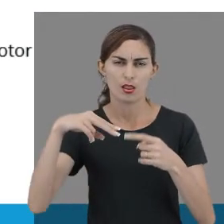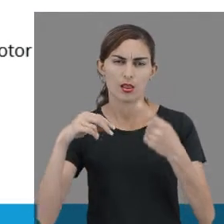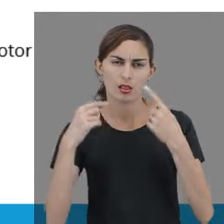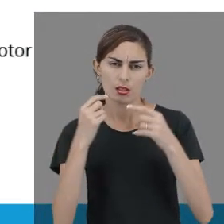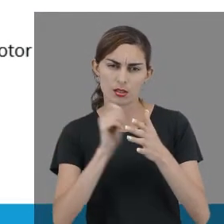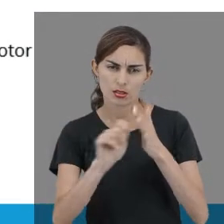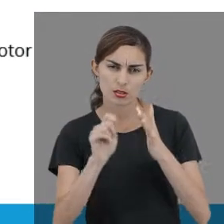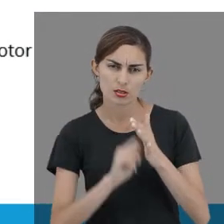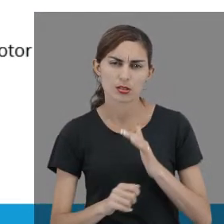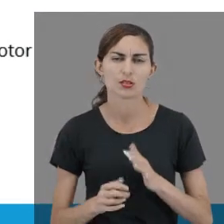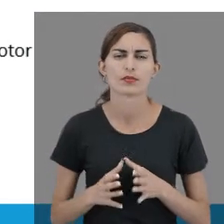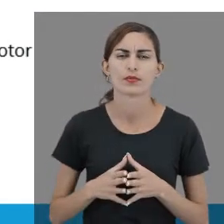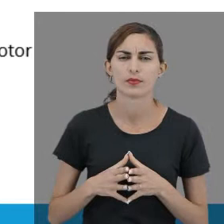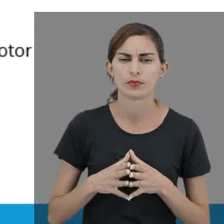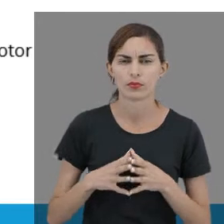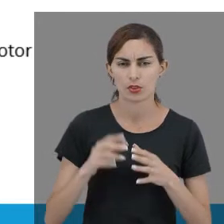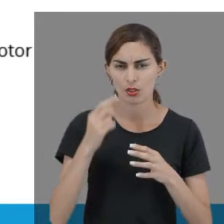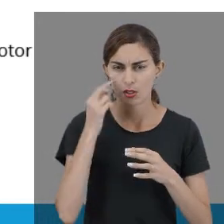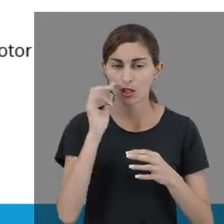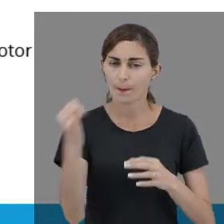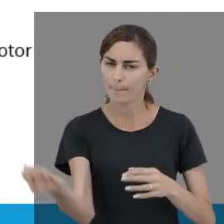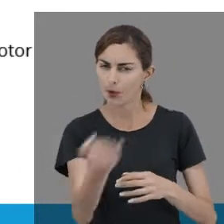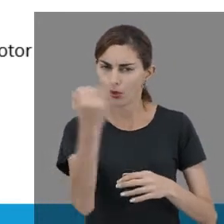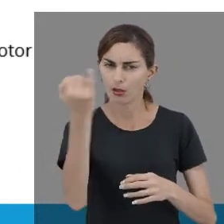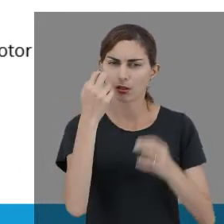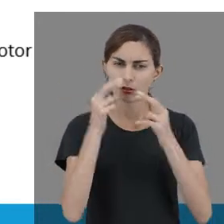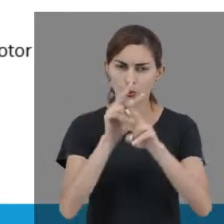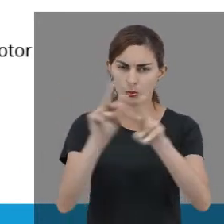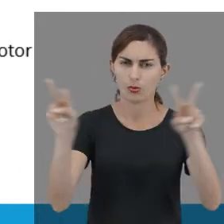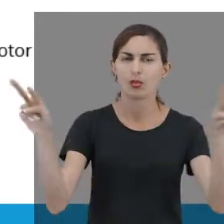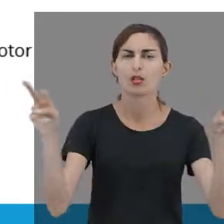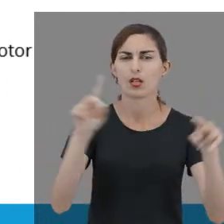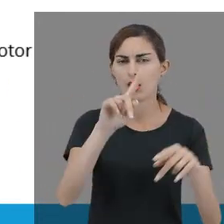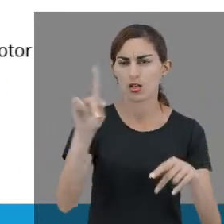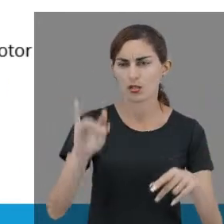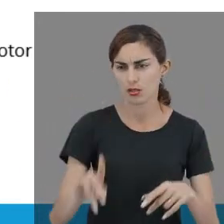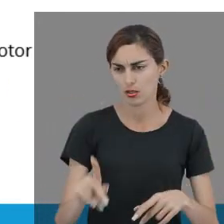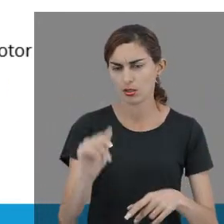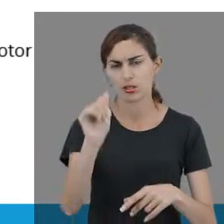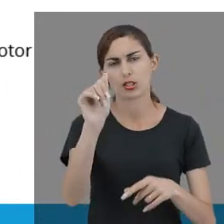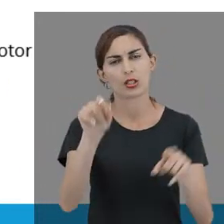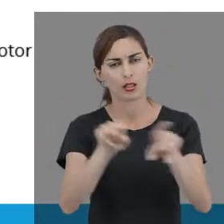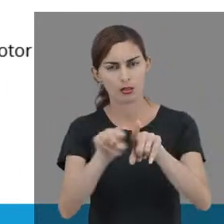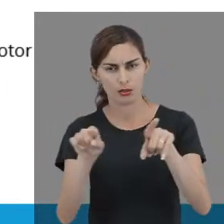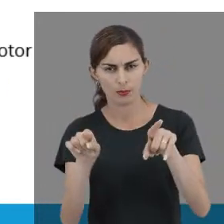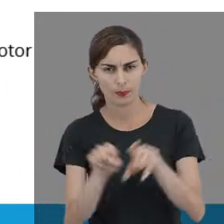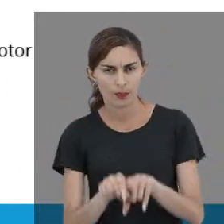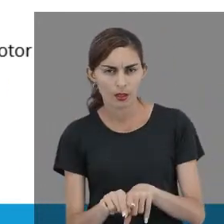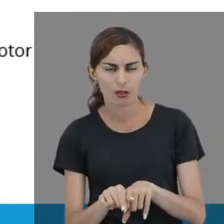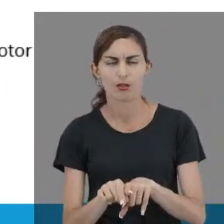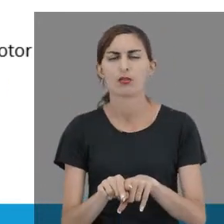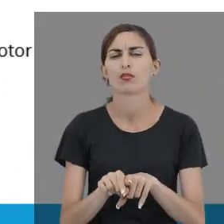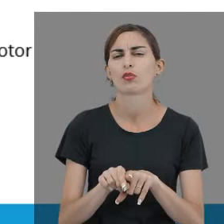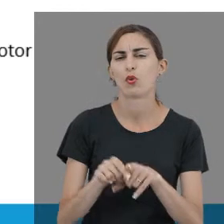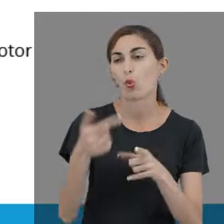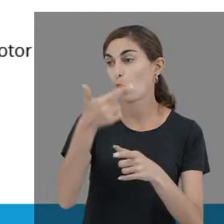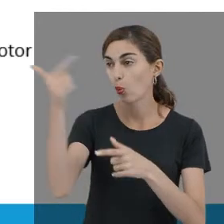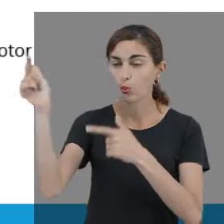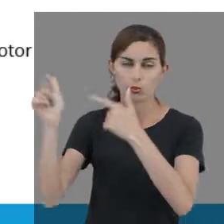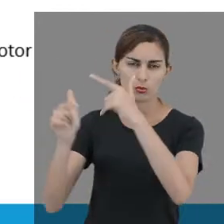neuropsicomotores, síndromes neurológicas que também estão relacionadas a isso. Então é importante, nesse olhar do Zika, a gente